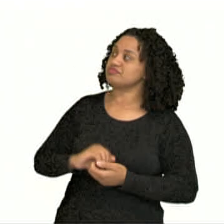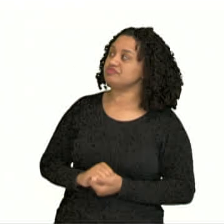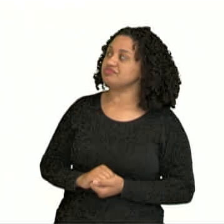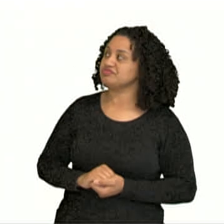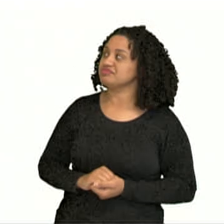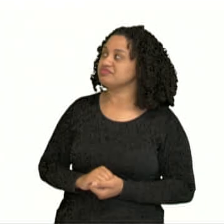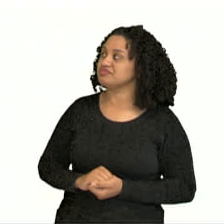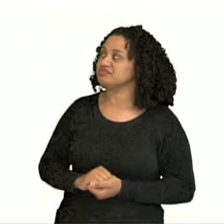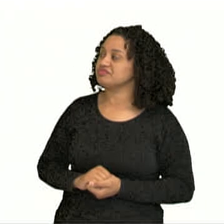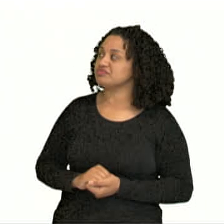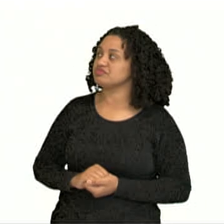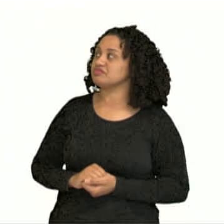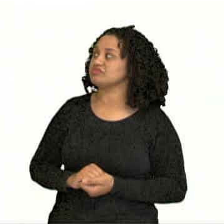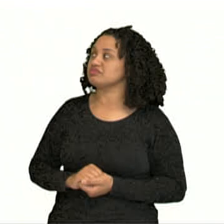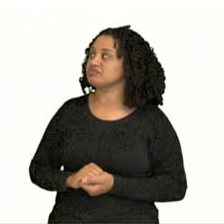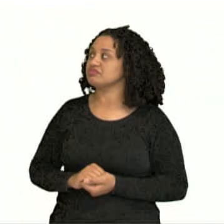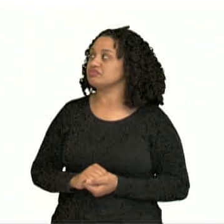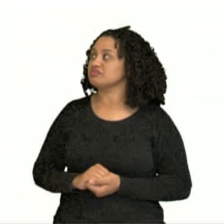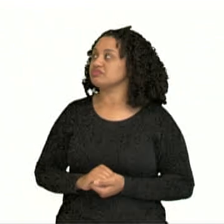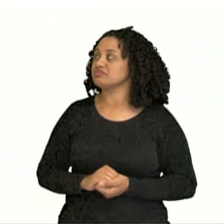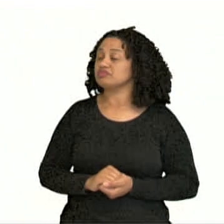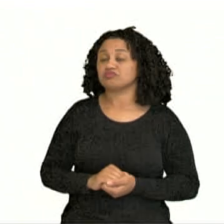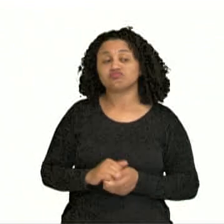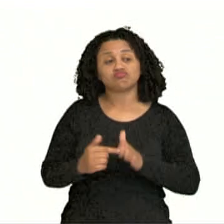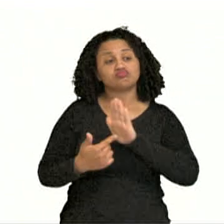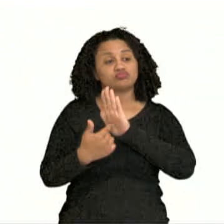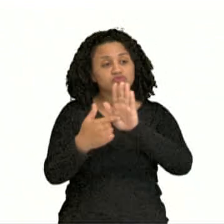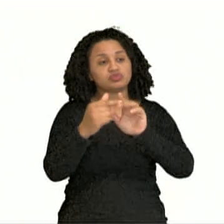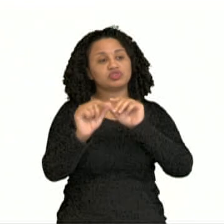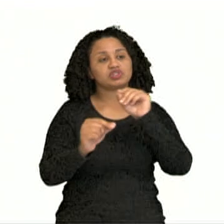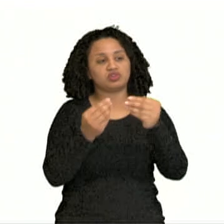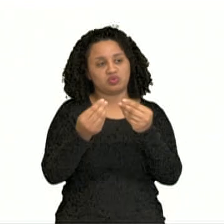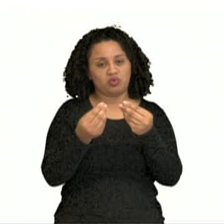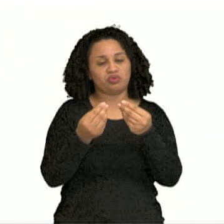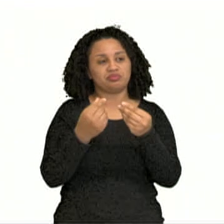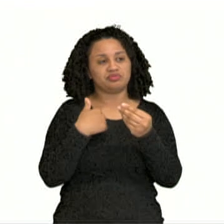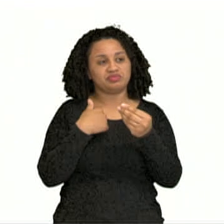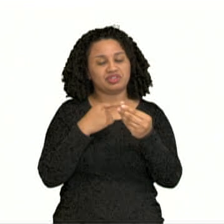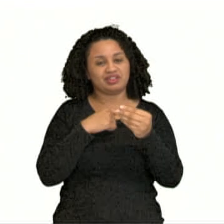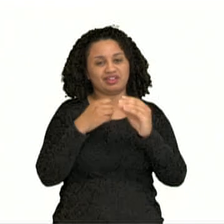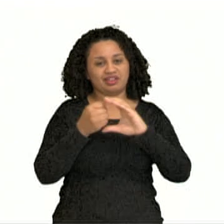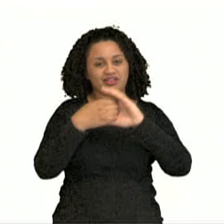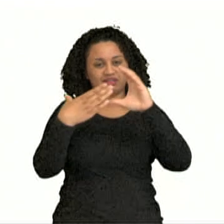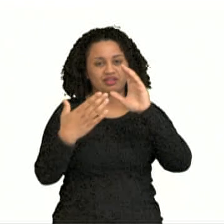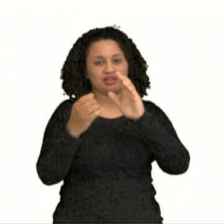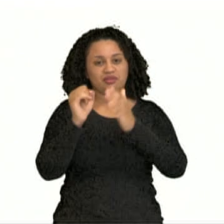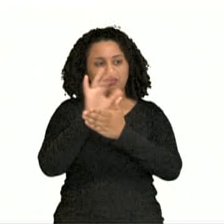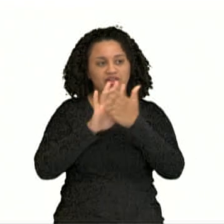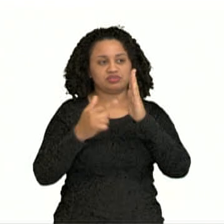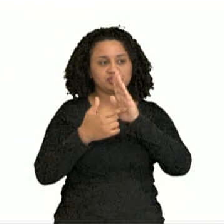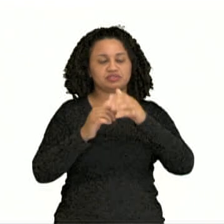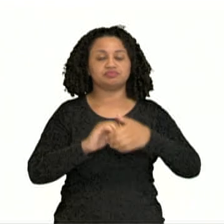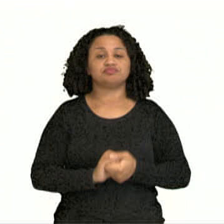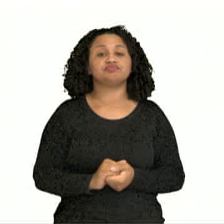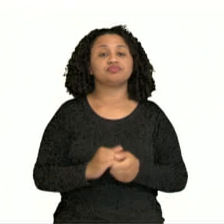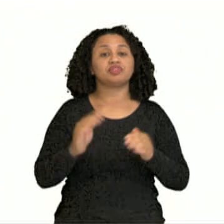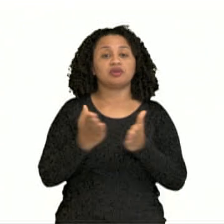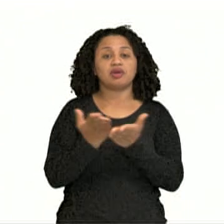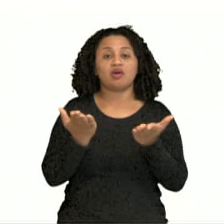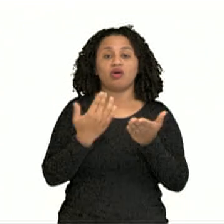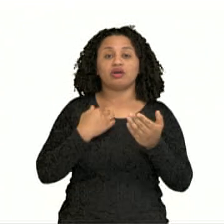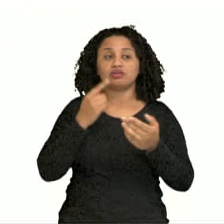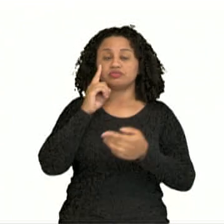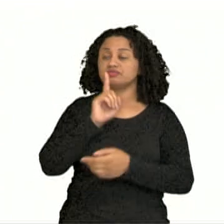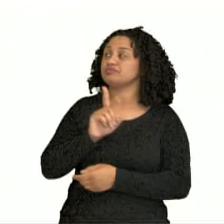mostrando seus esporófitos e nessa imagem o protalo. Aqui nós temos o ciclo de reprodução